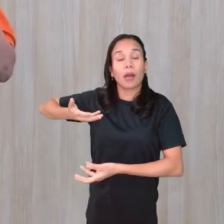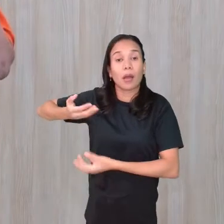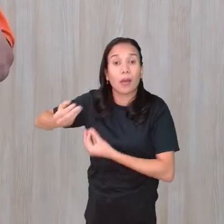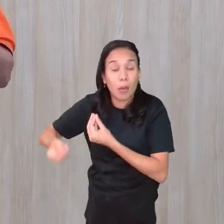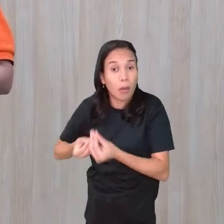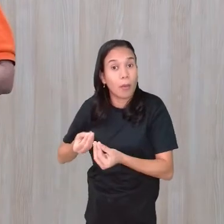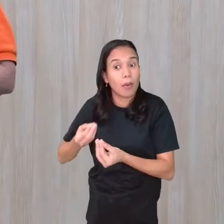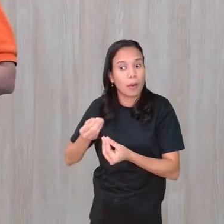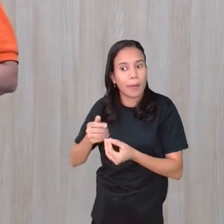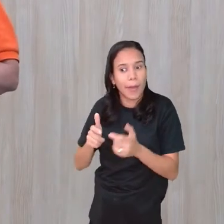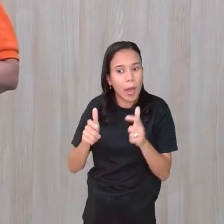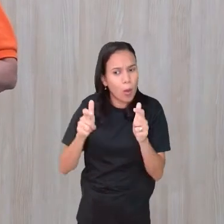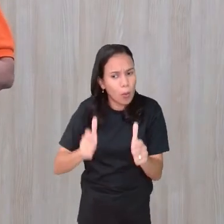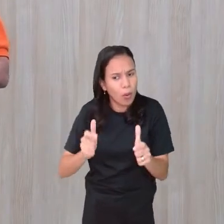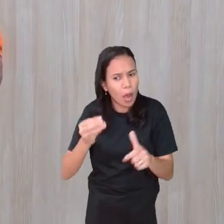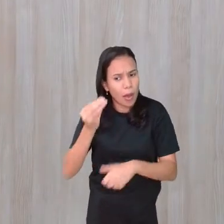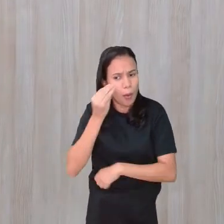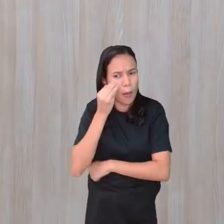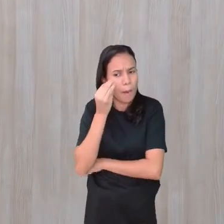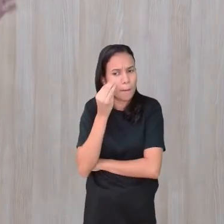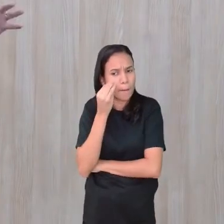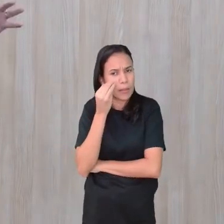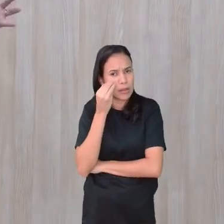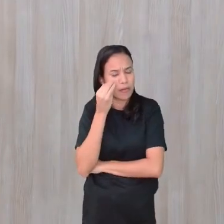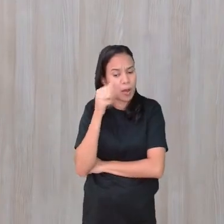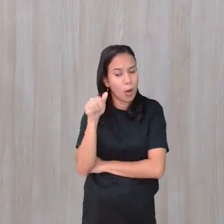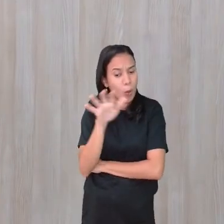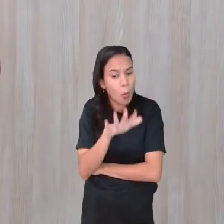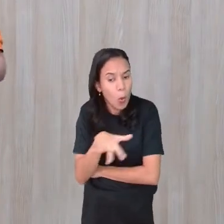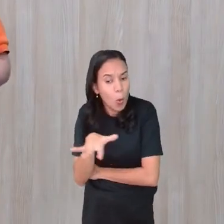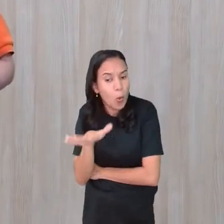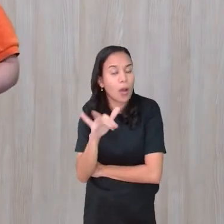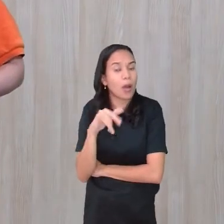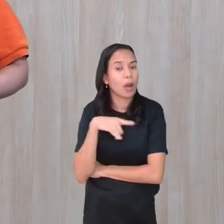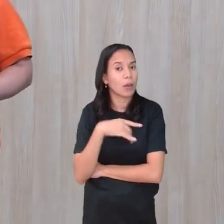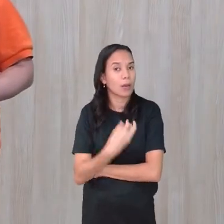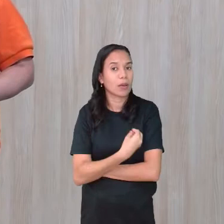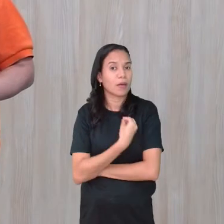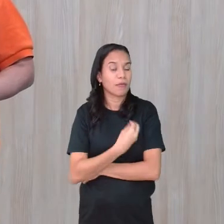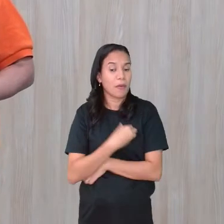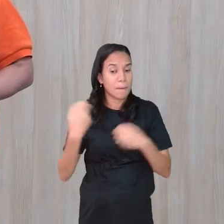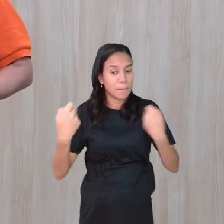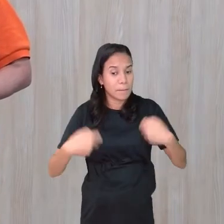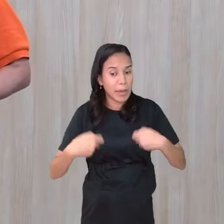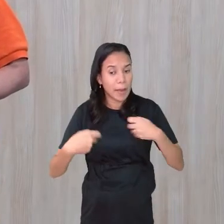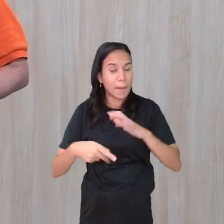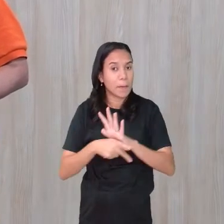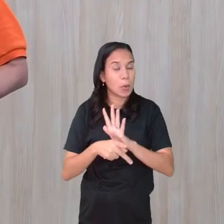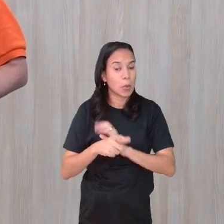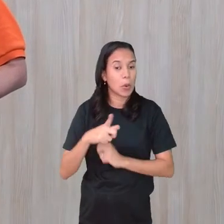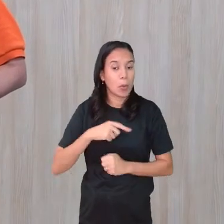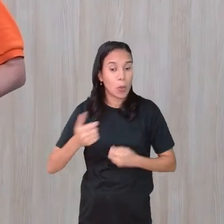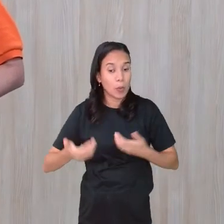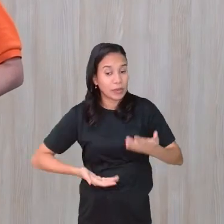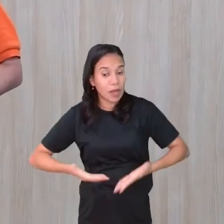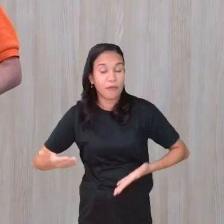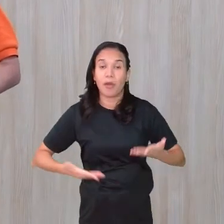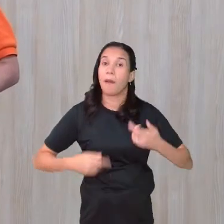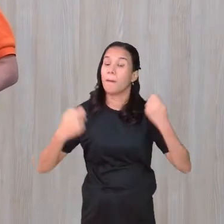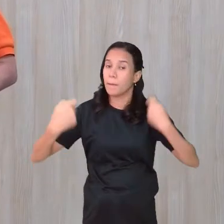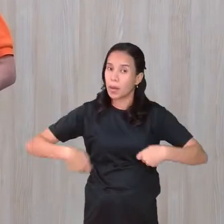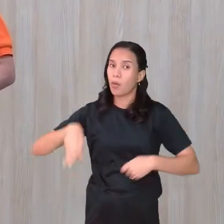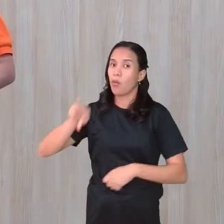em um ambiente público, onde estamos ali precisando de um serviço, devemos